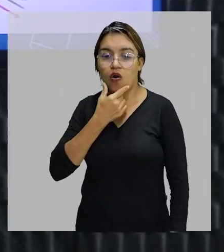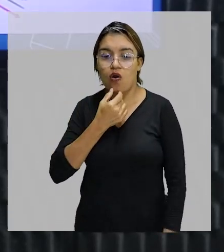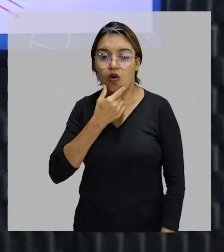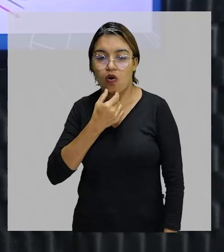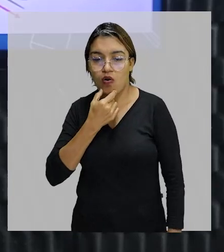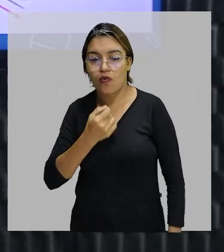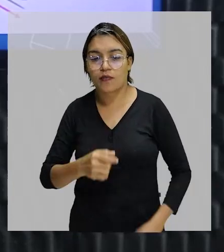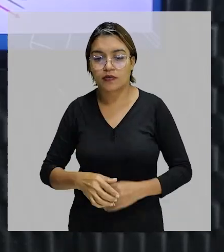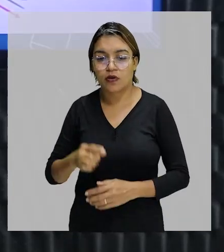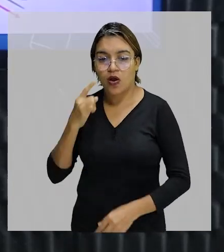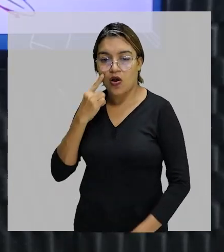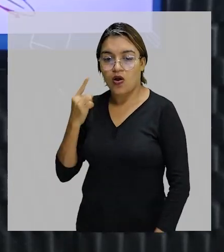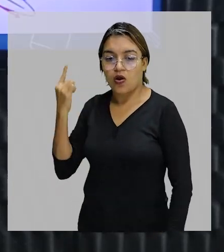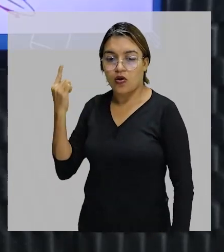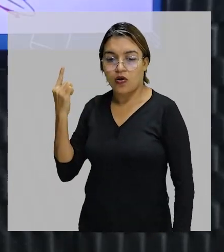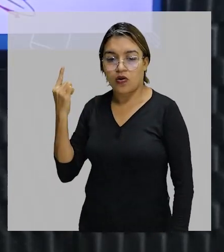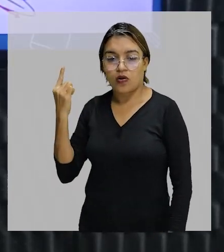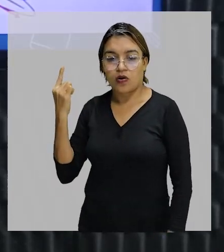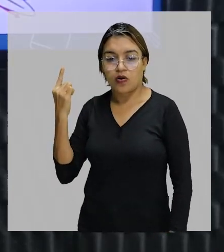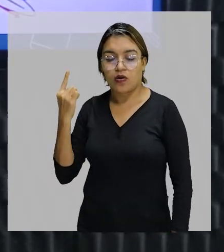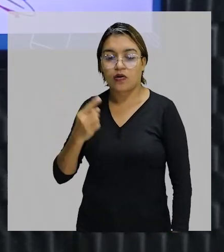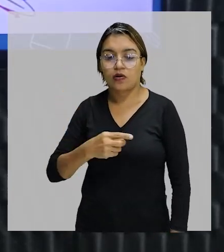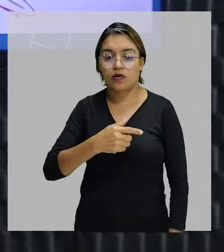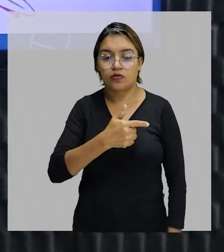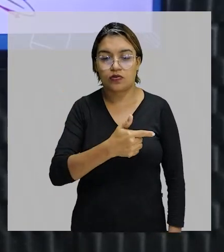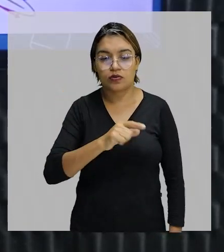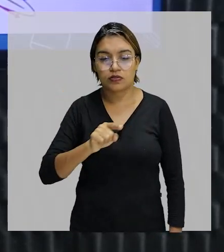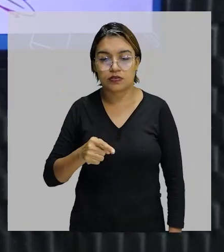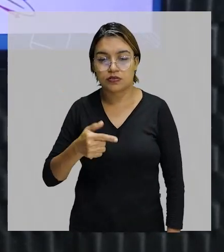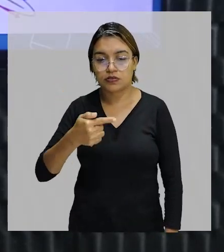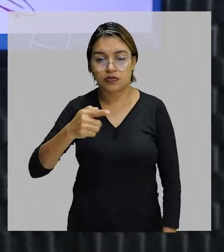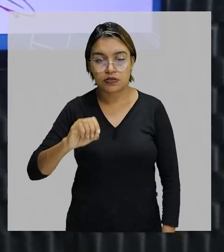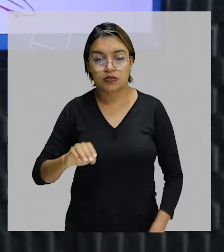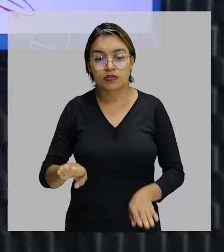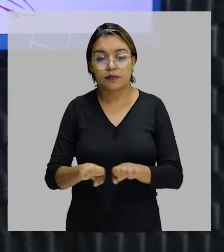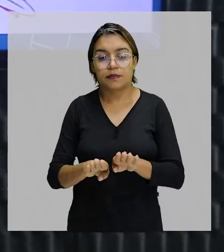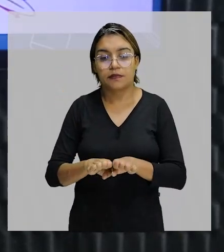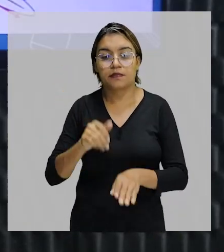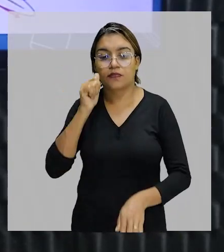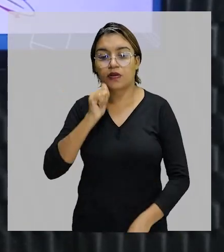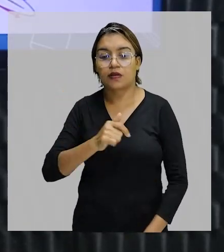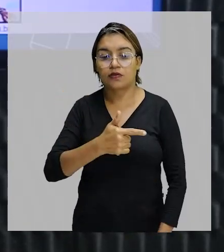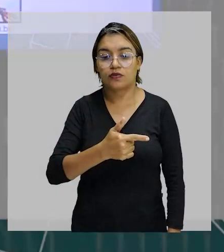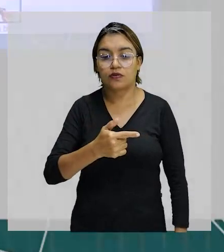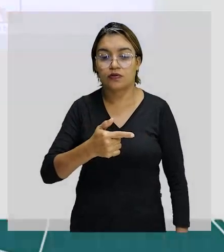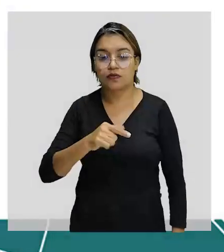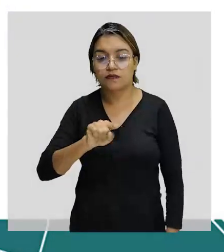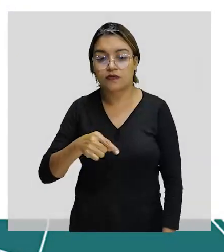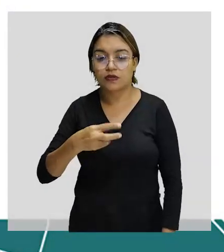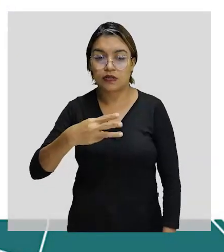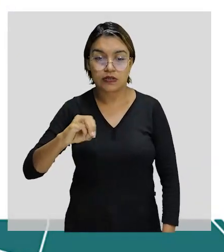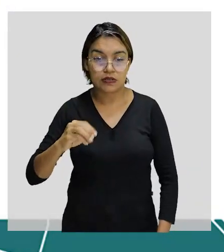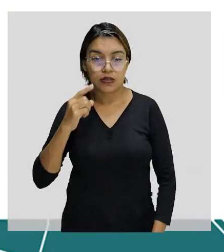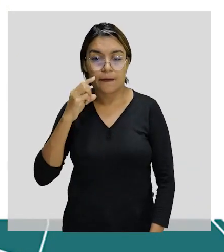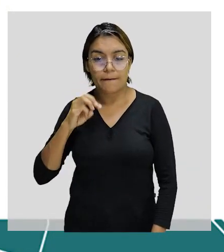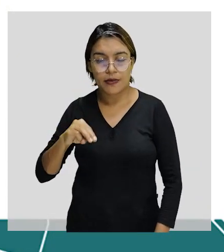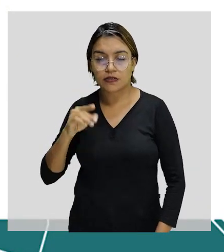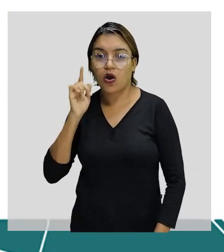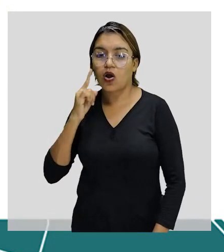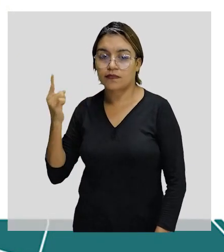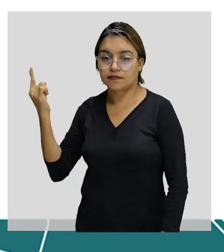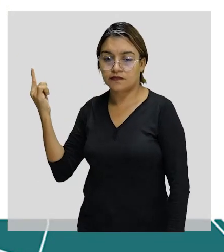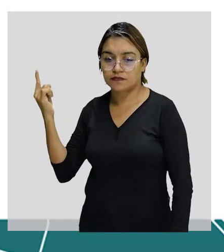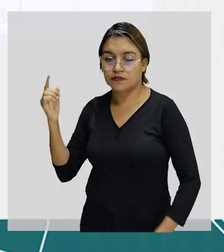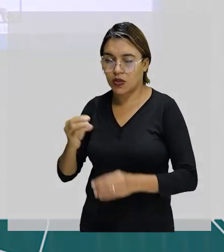800 gramas. Aí nós temos a cabeça, o corpo e a empunhadura de corda. Aí a fase do lançamento, a